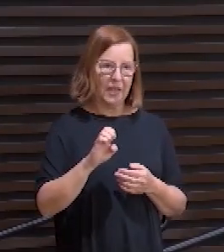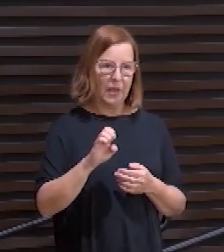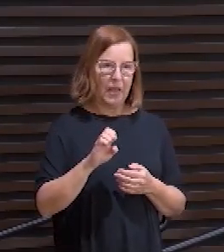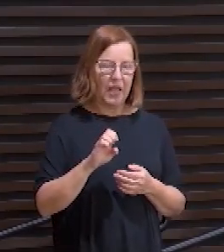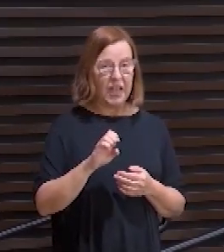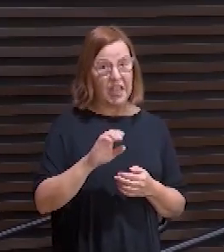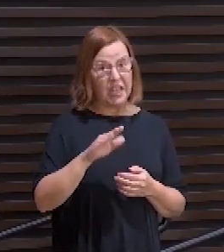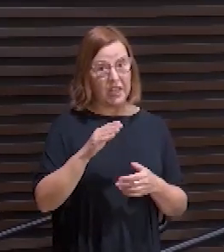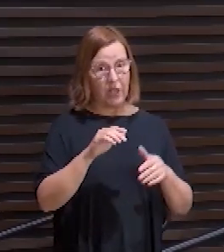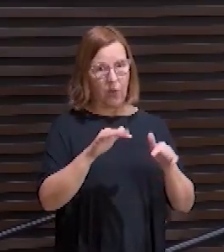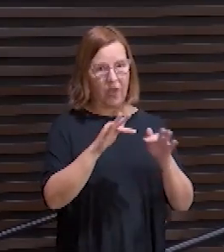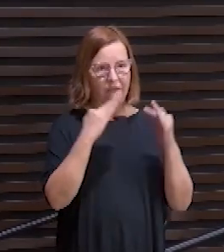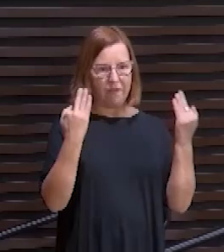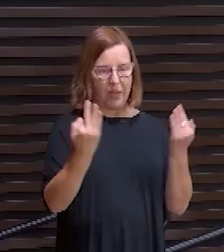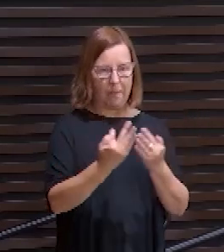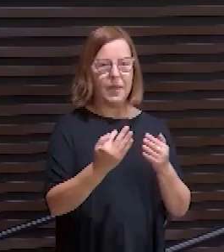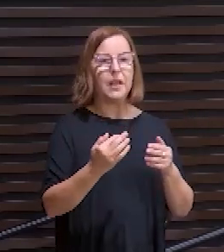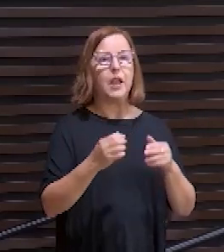filho.